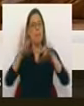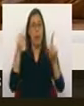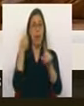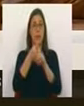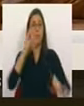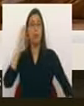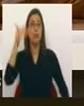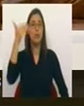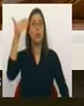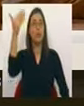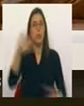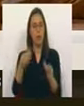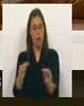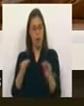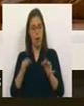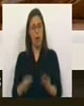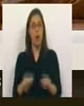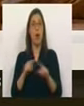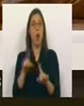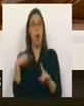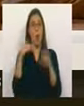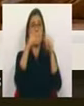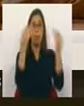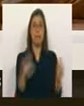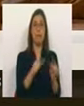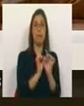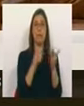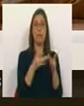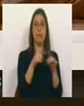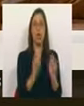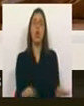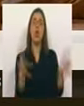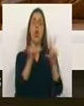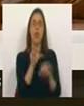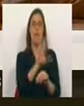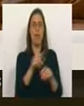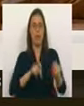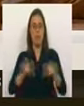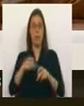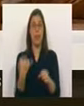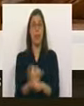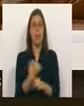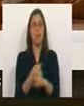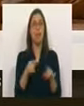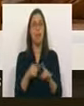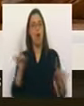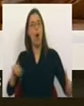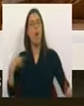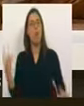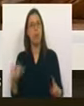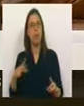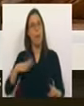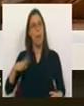desafios do futuro e antecipava-se que estas plataformas e este novo modelo de mobilidade e serviço seria